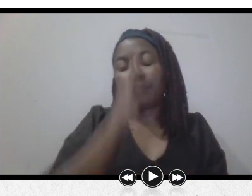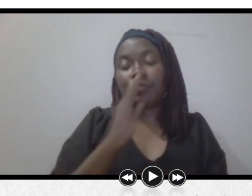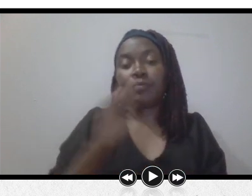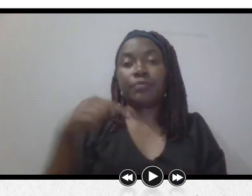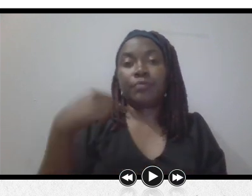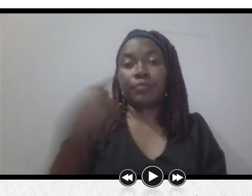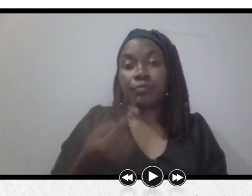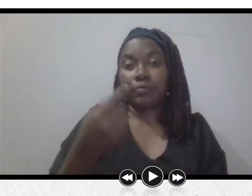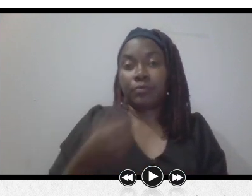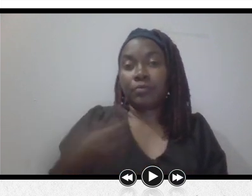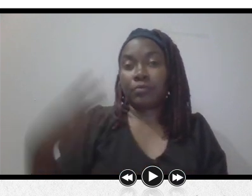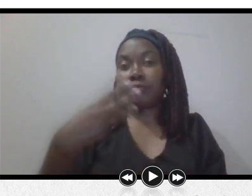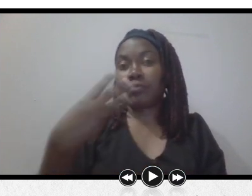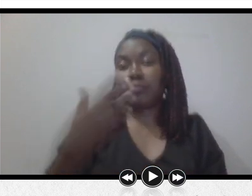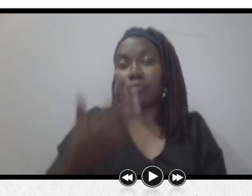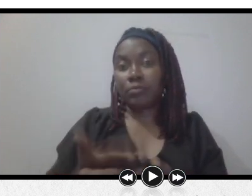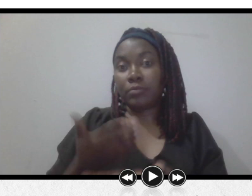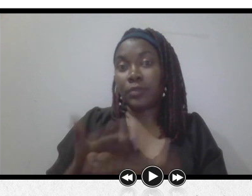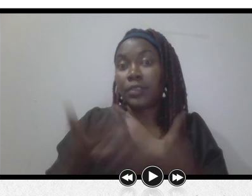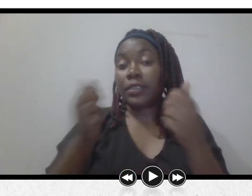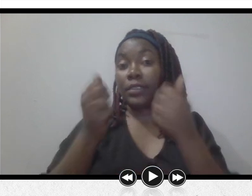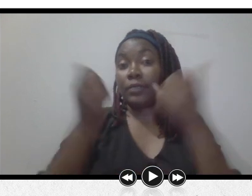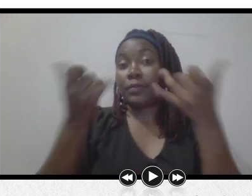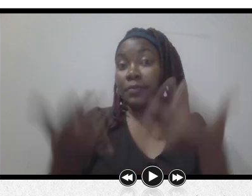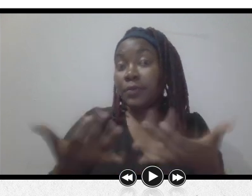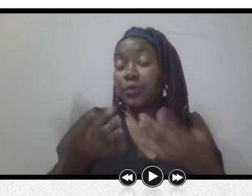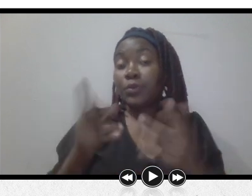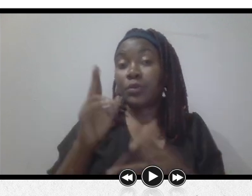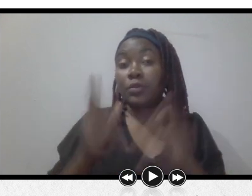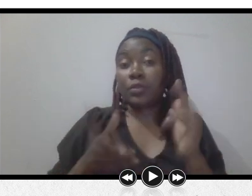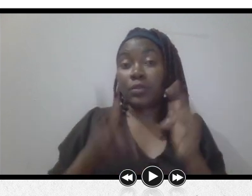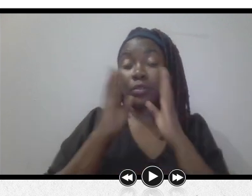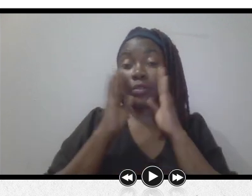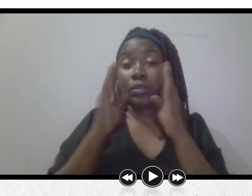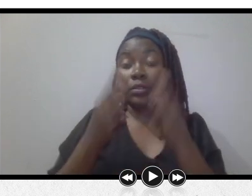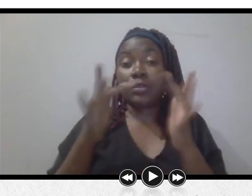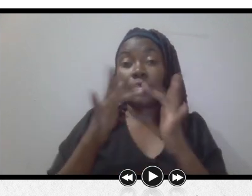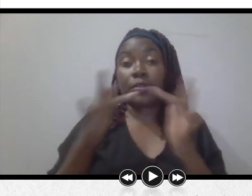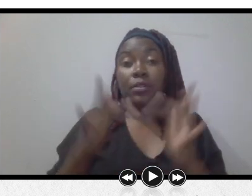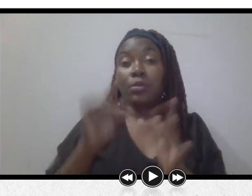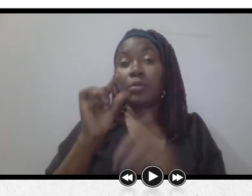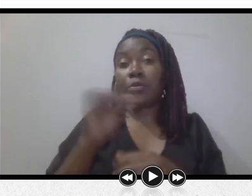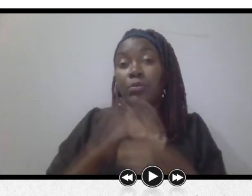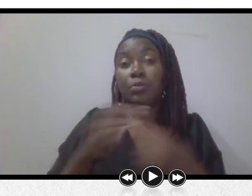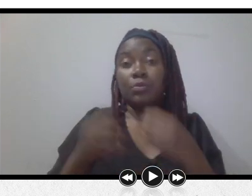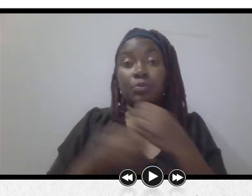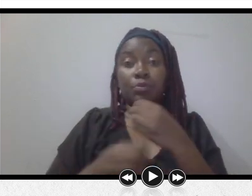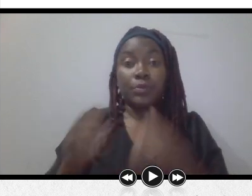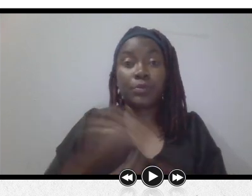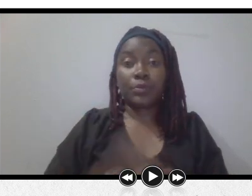um pouco sobre as agências reguladoras de saneamento básico. Então, recorte específico para tratar um pouco de saneamento